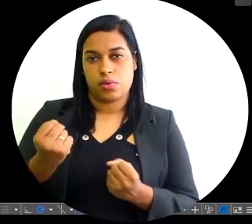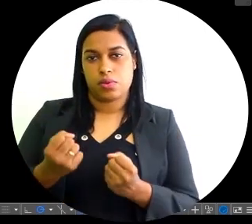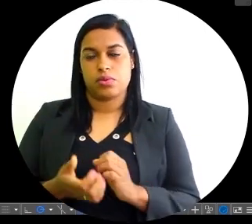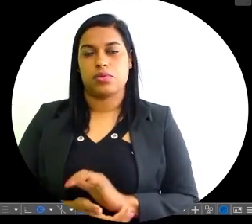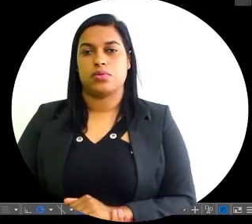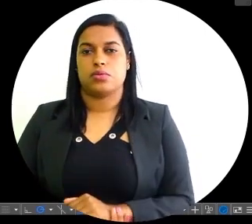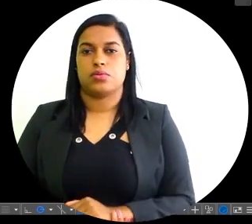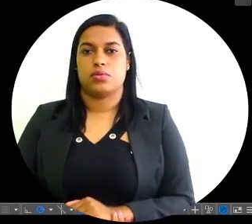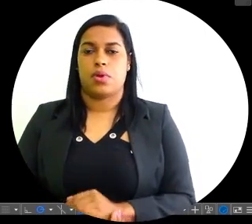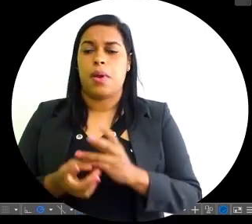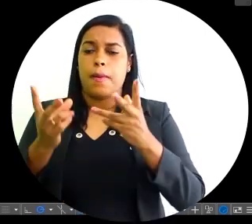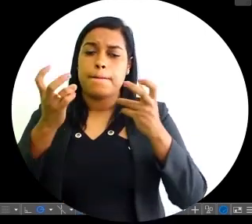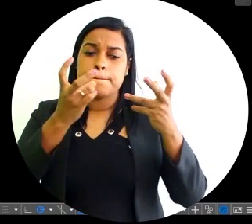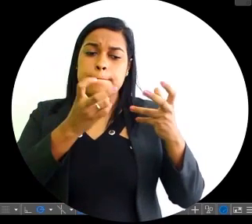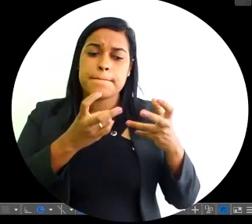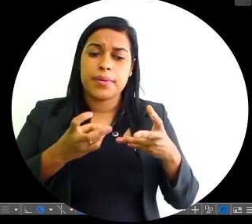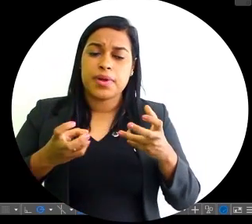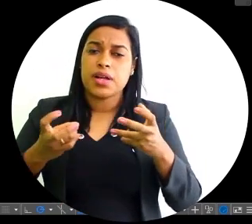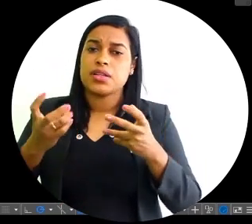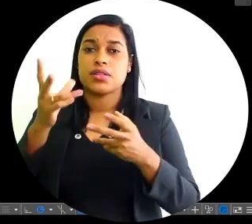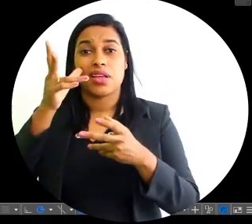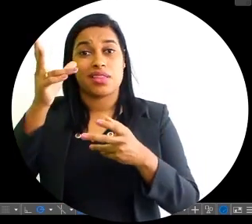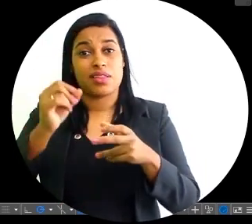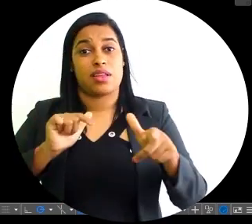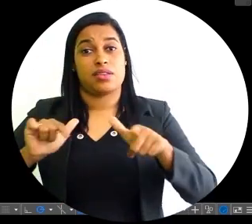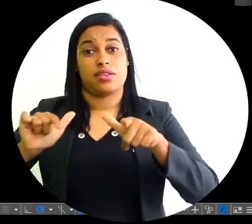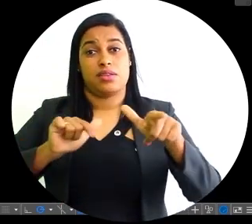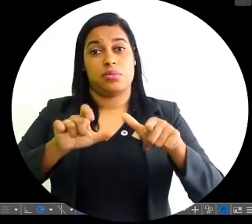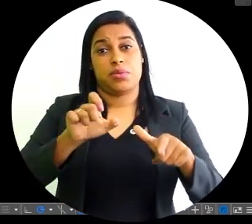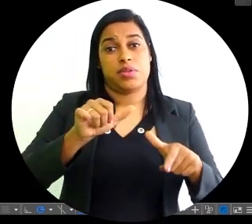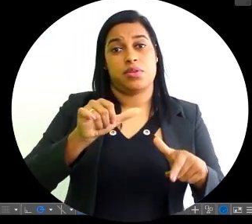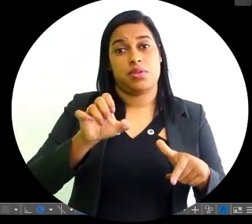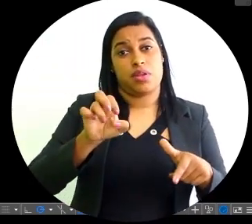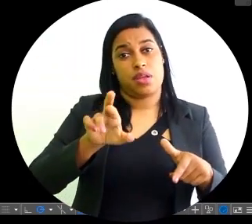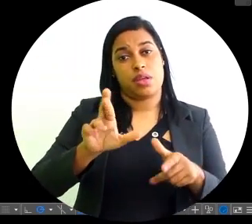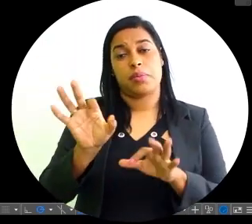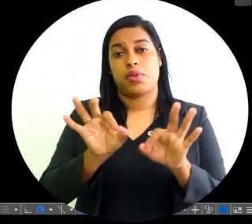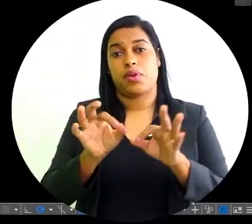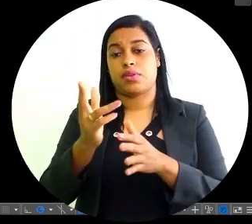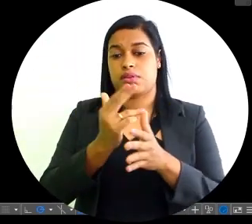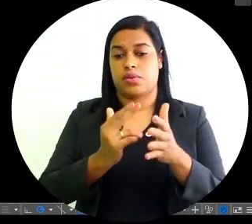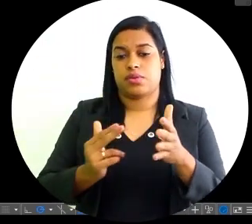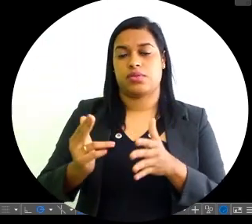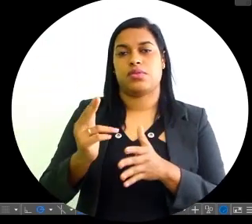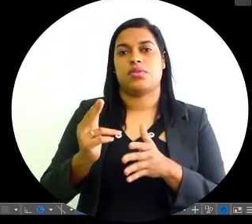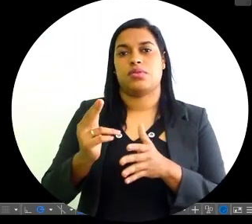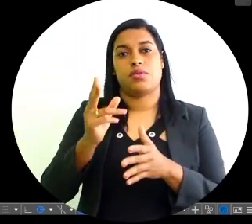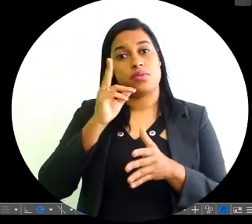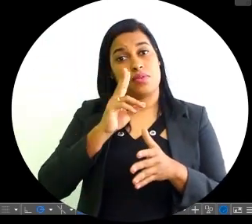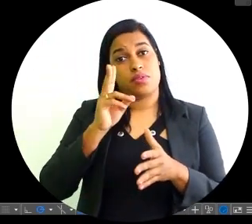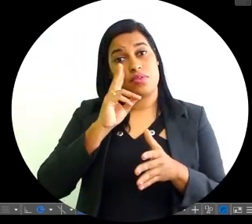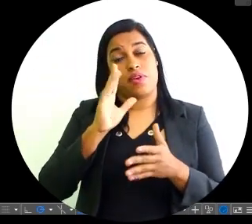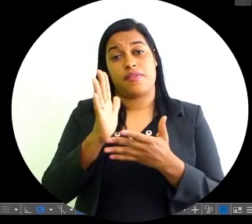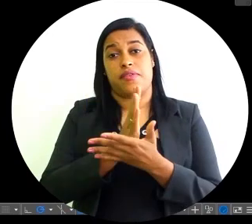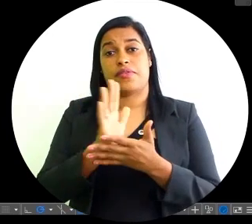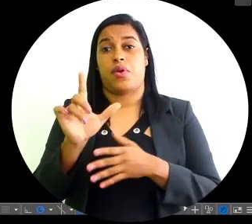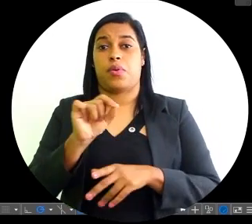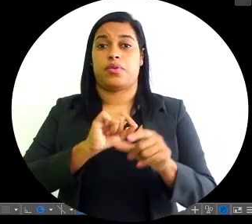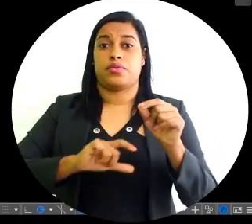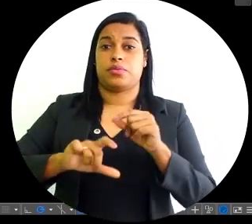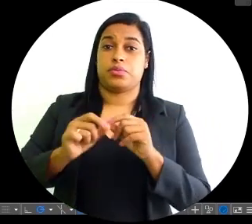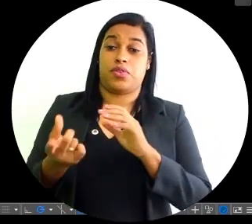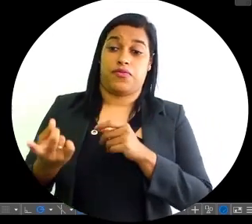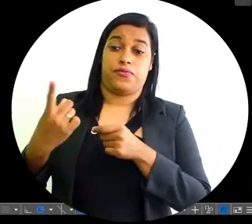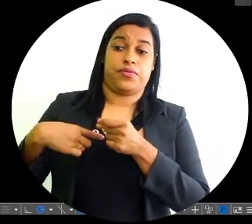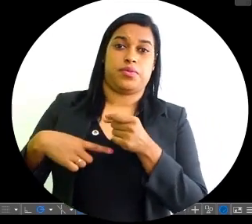Então percebam que a ideia de trabalhar com layers é para organizar o desenho. Então a gente vai ver aqui algumas opções. Antes da gente voltar